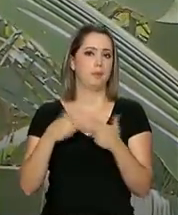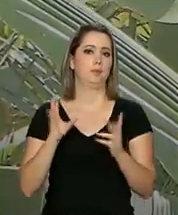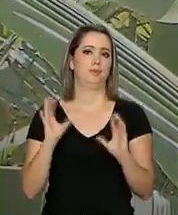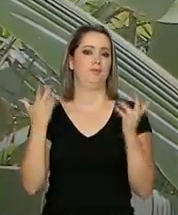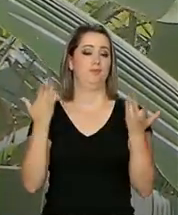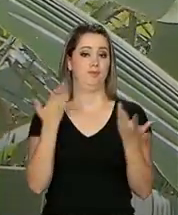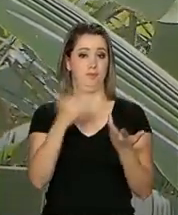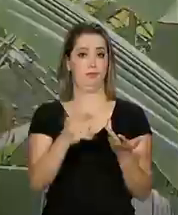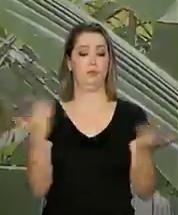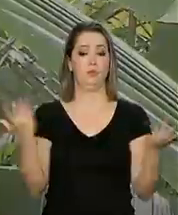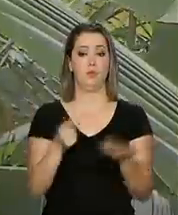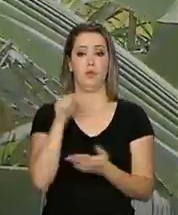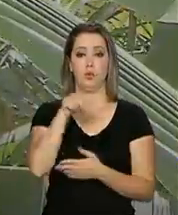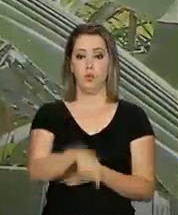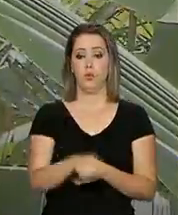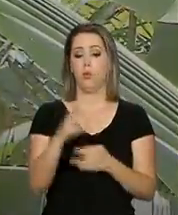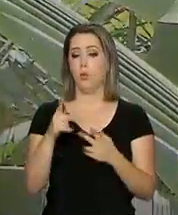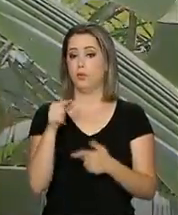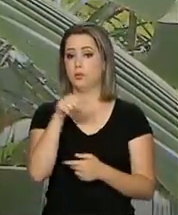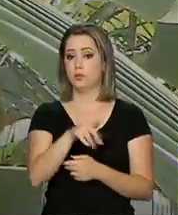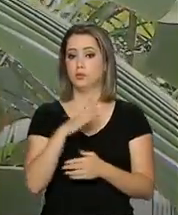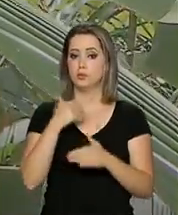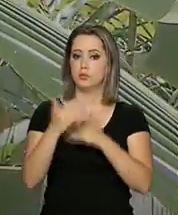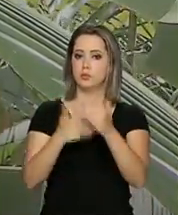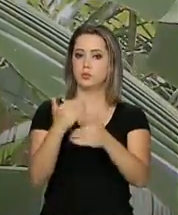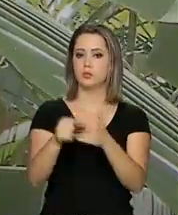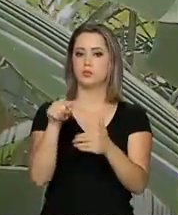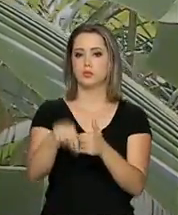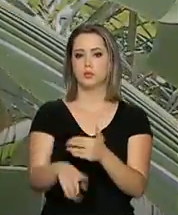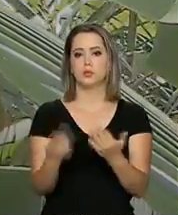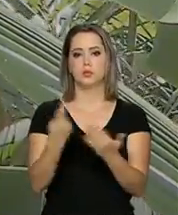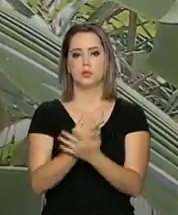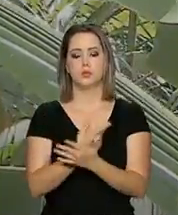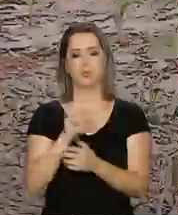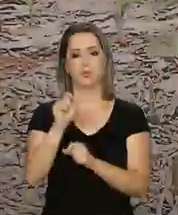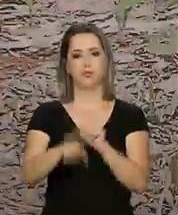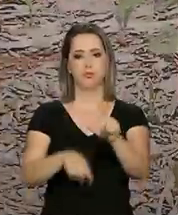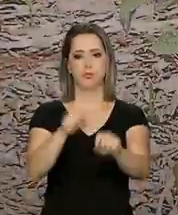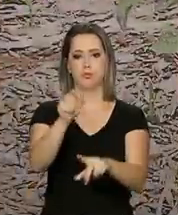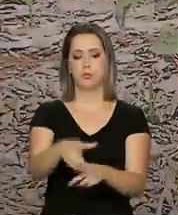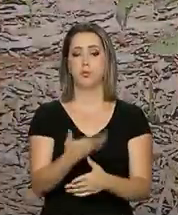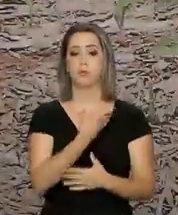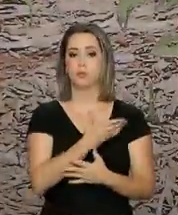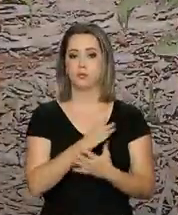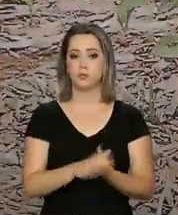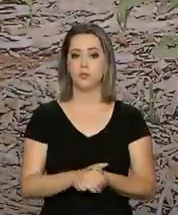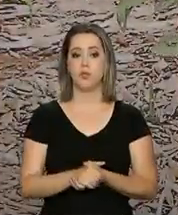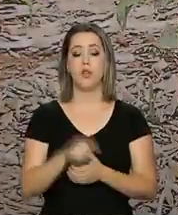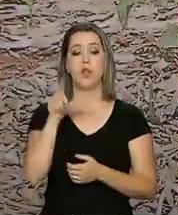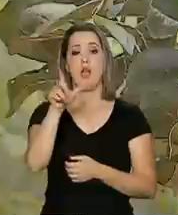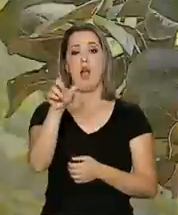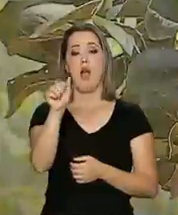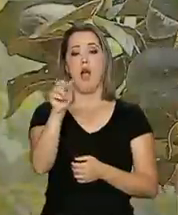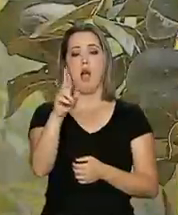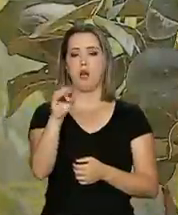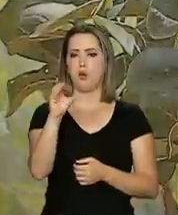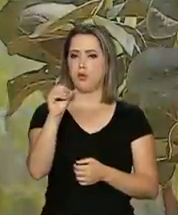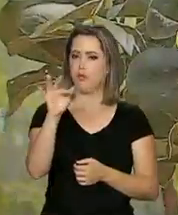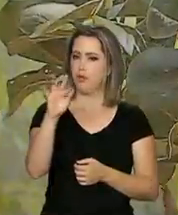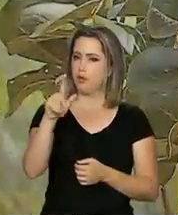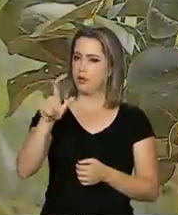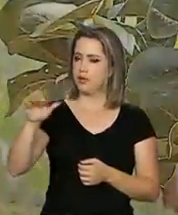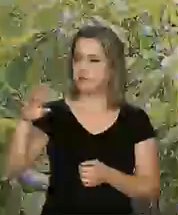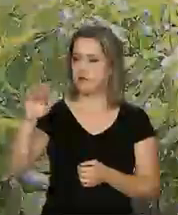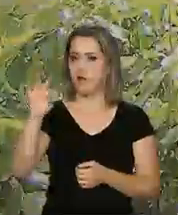de agroflorestas como esse aqui são comuns n esse tipo de produção o sistema agroflorestal integra cultivos